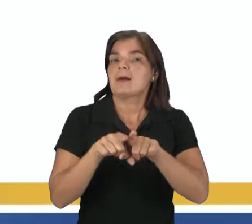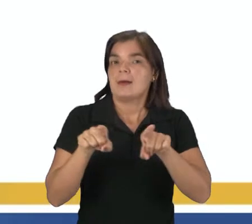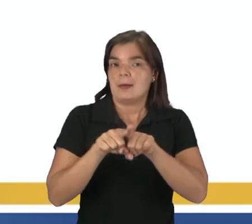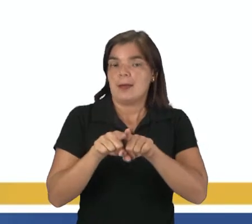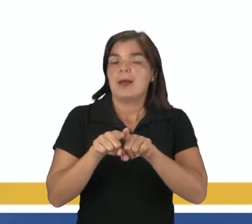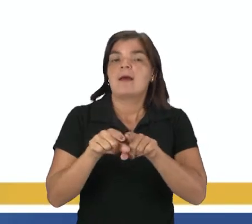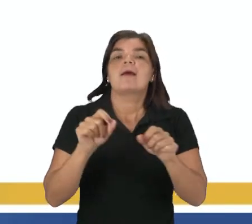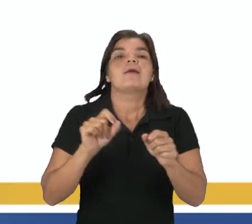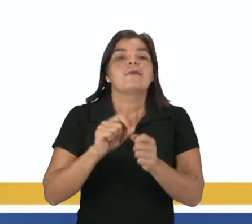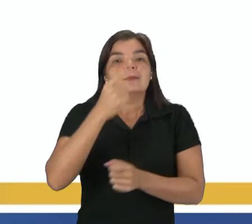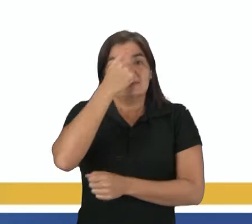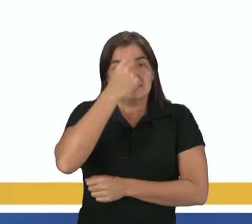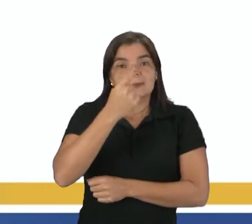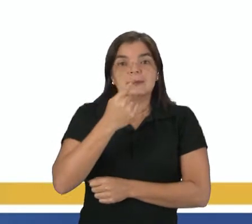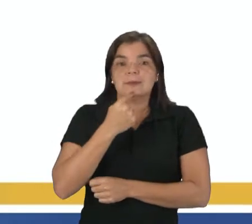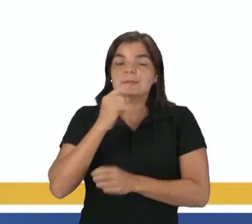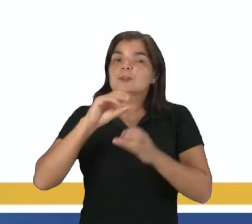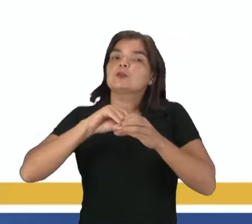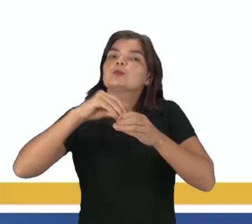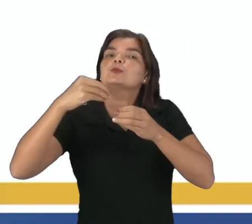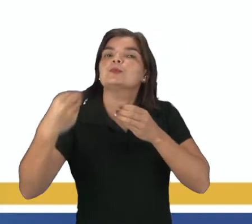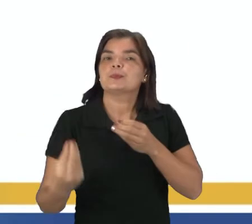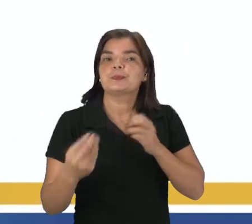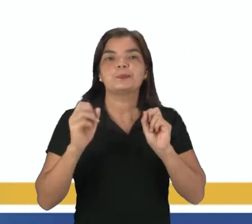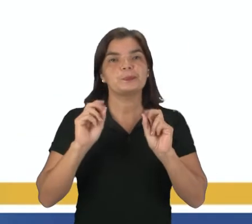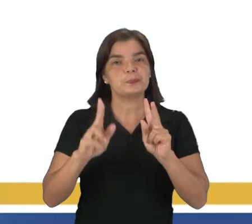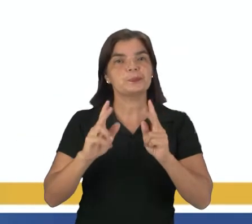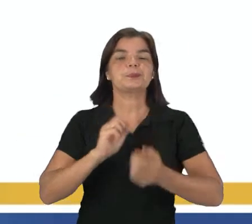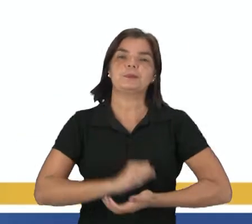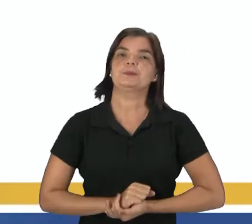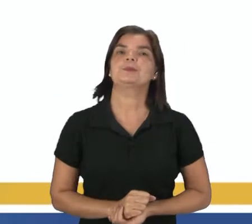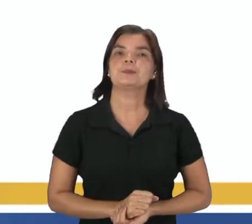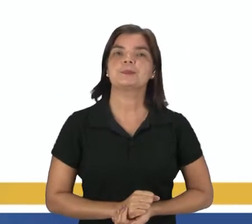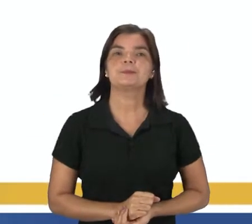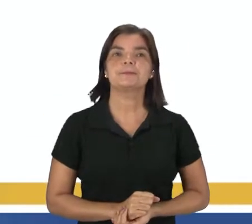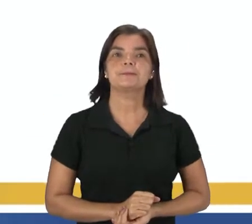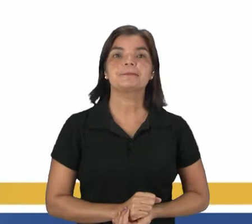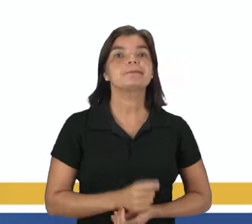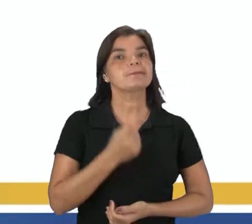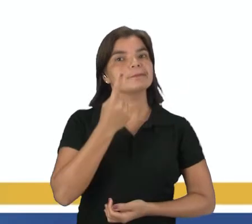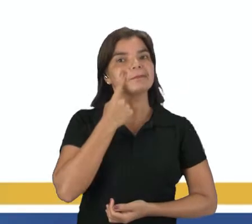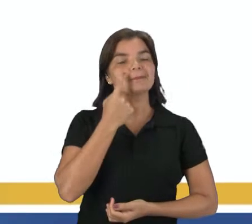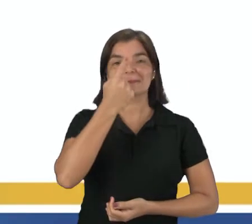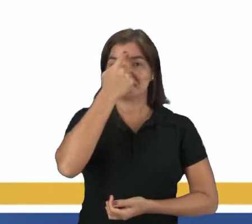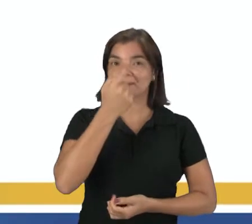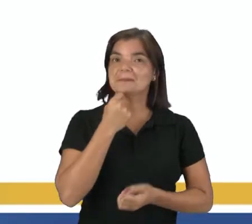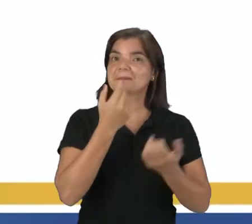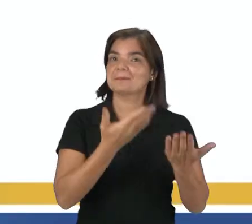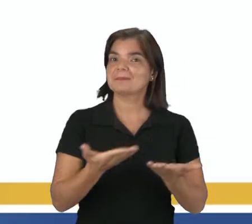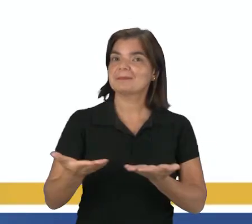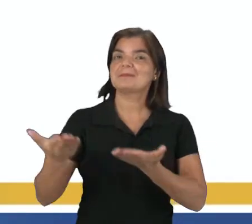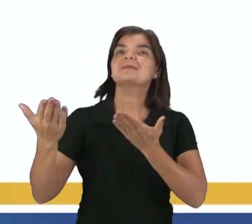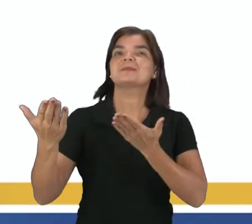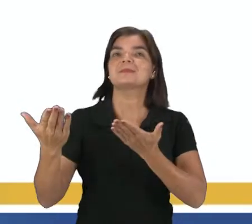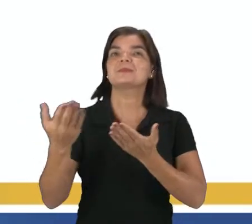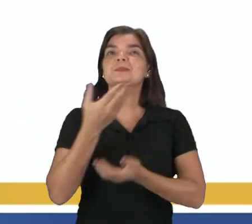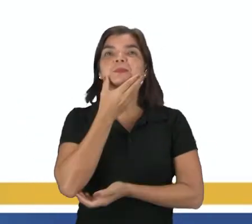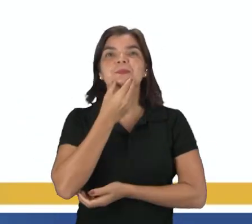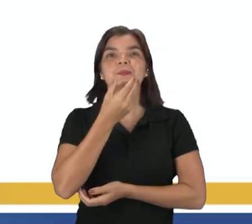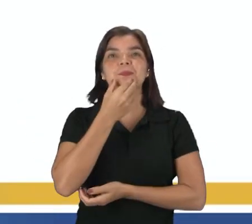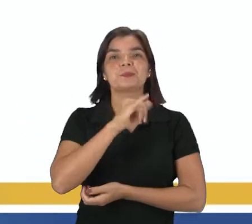ela projeta a imagem lá de fora, ok? E olha aí, nós temos a imagem então do